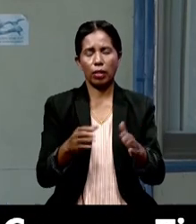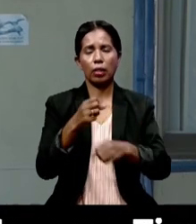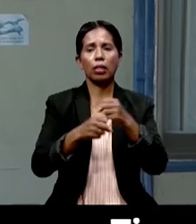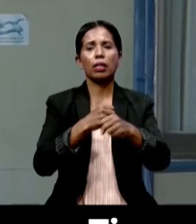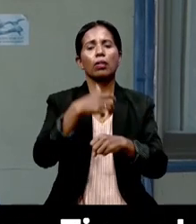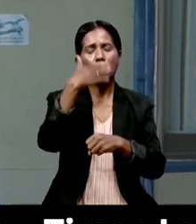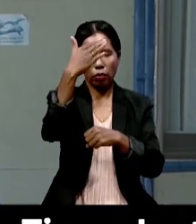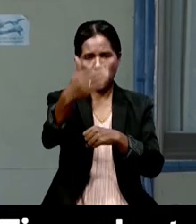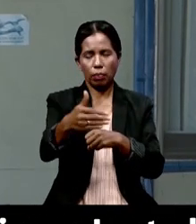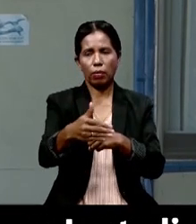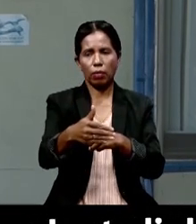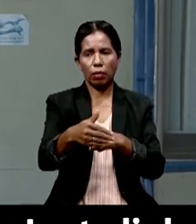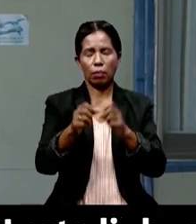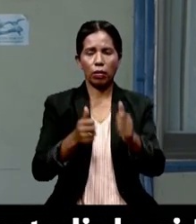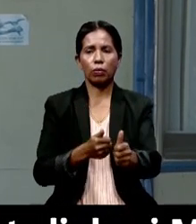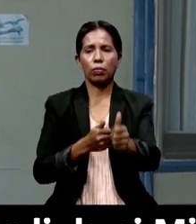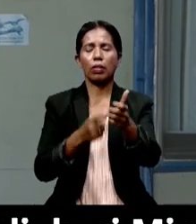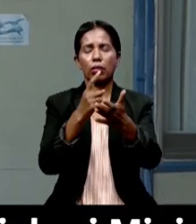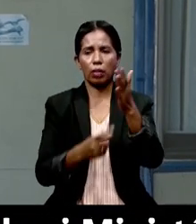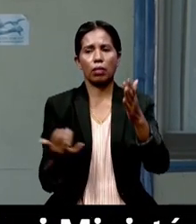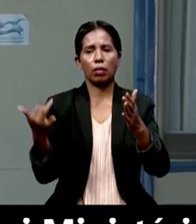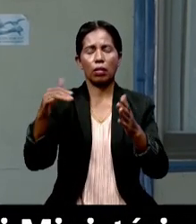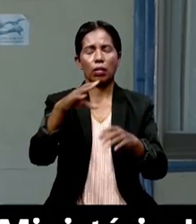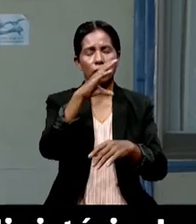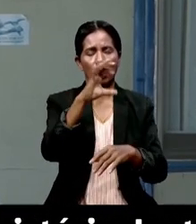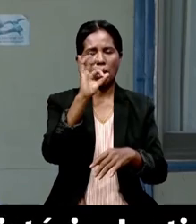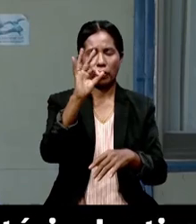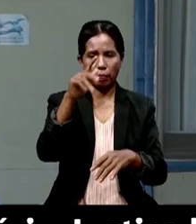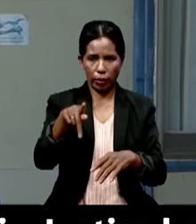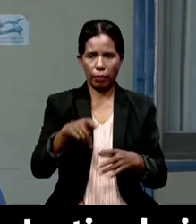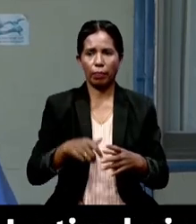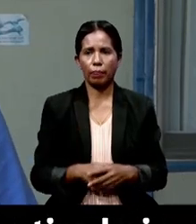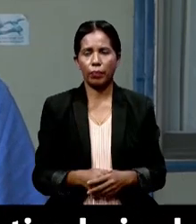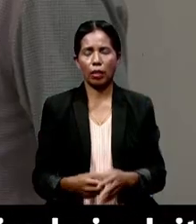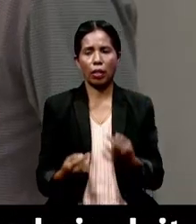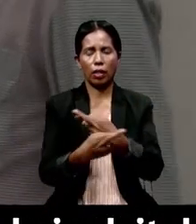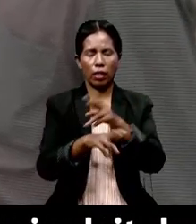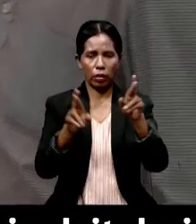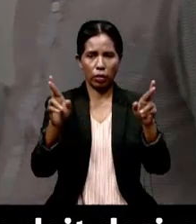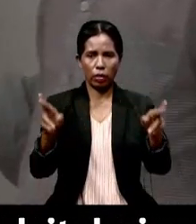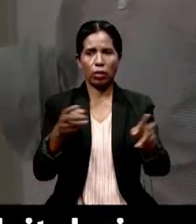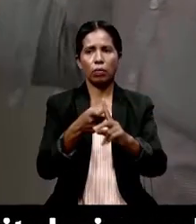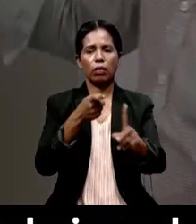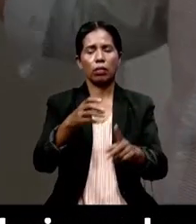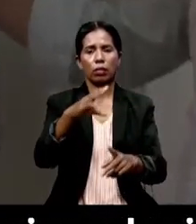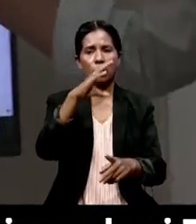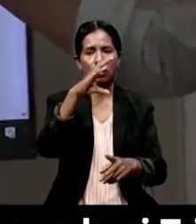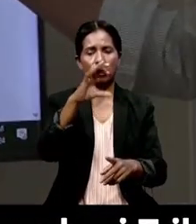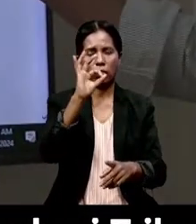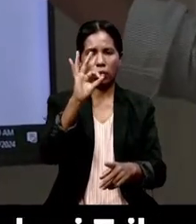bela, mana titir saya dem função pública agora lá da. Tu resultado diagnóstico russo comissão função